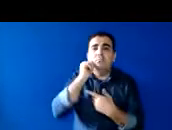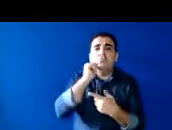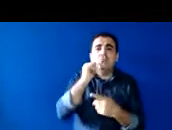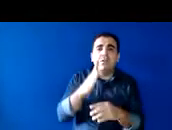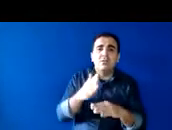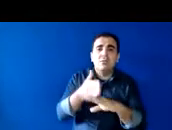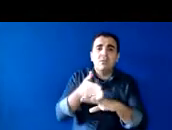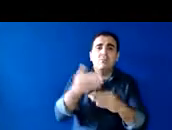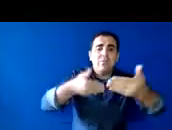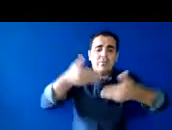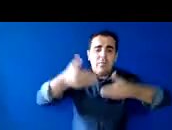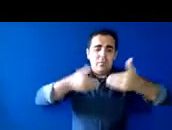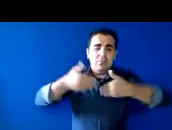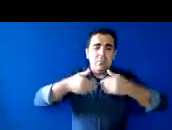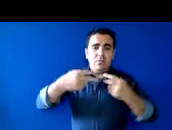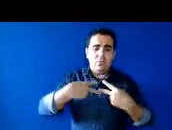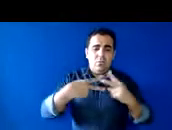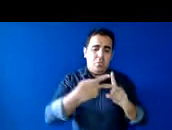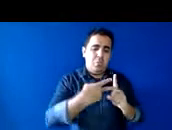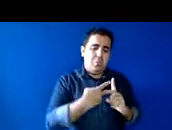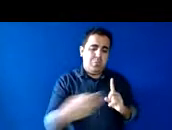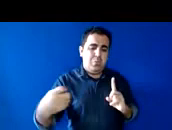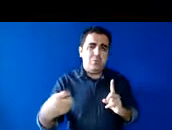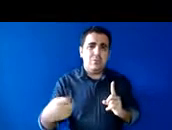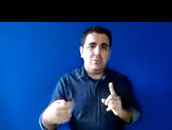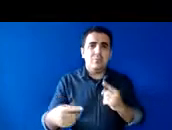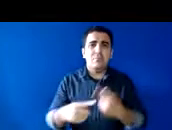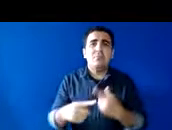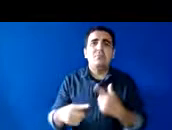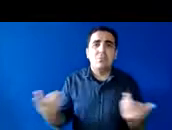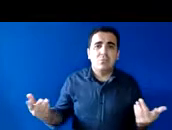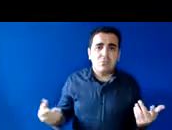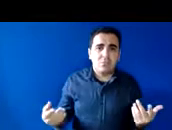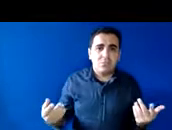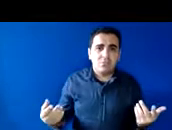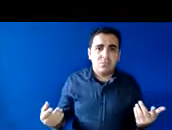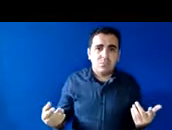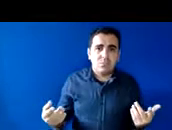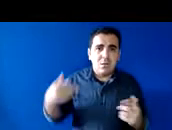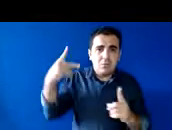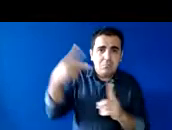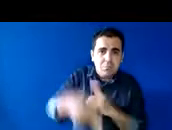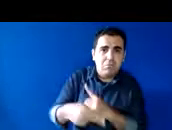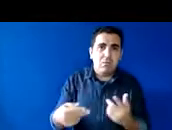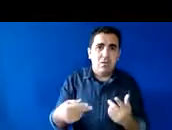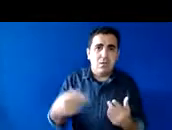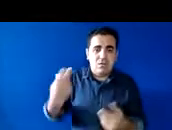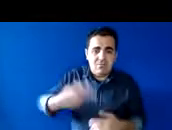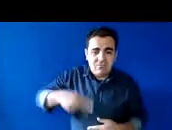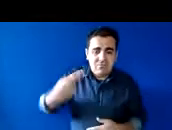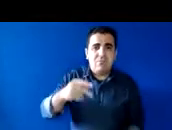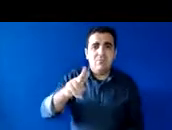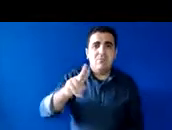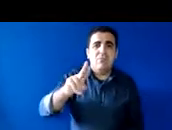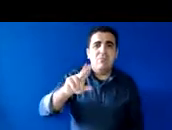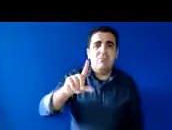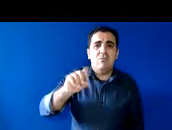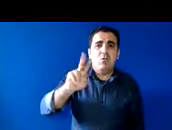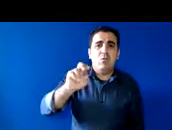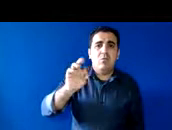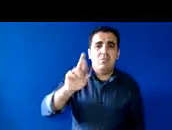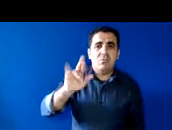abortamento, ou porque interromperam de forma voluntária a sua gravidez, ou